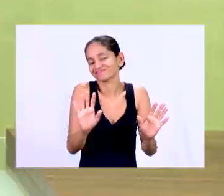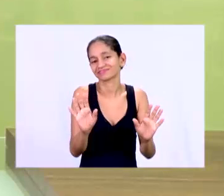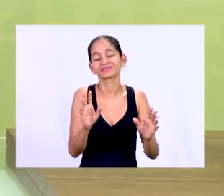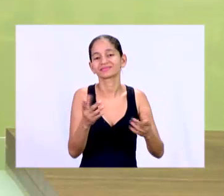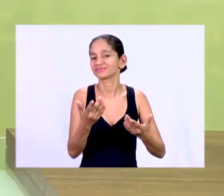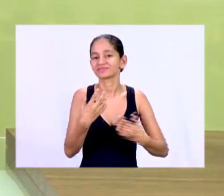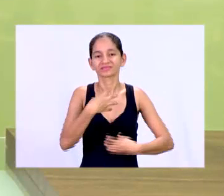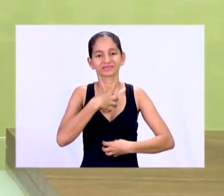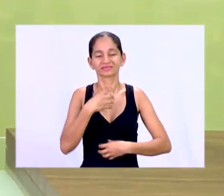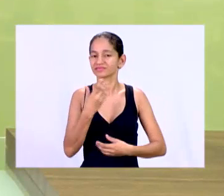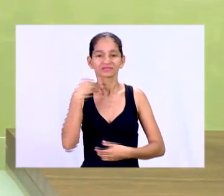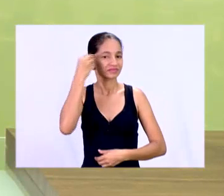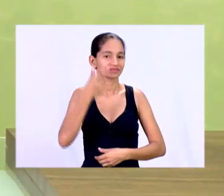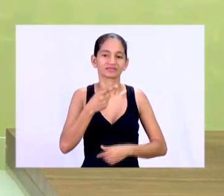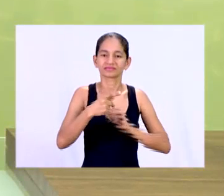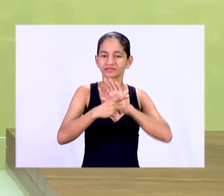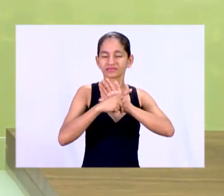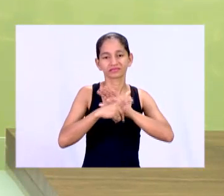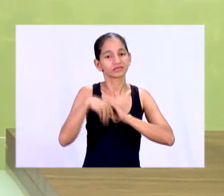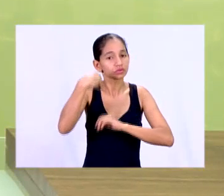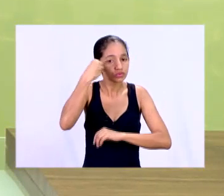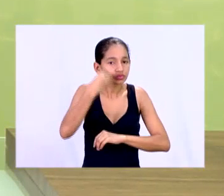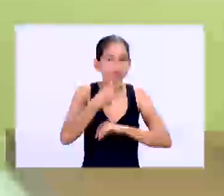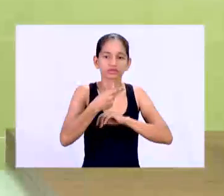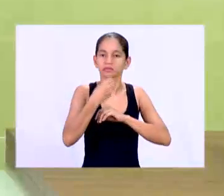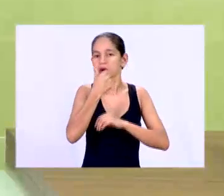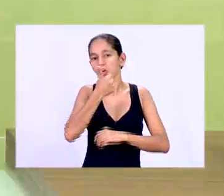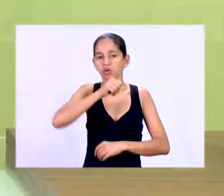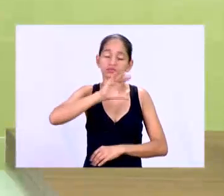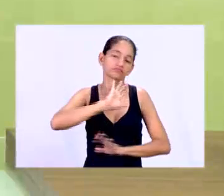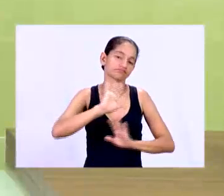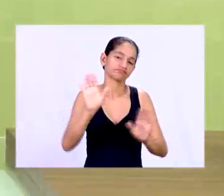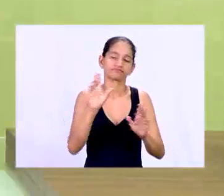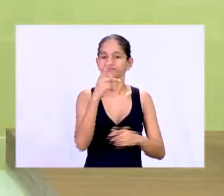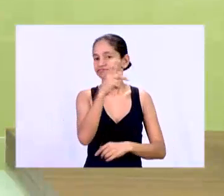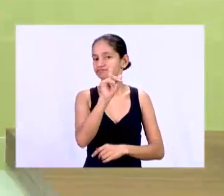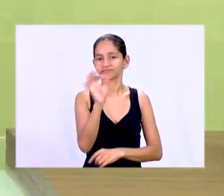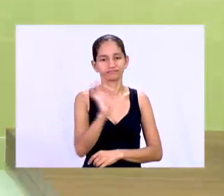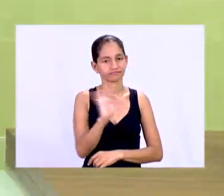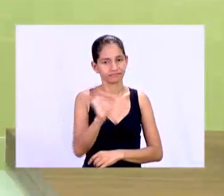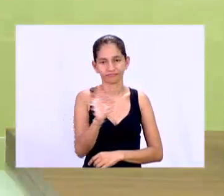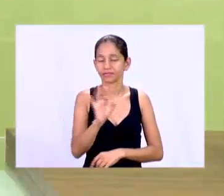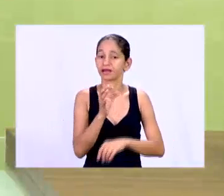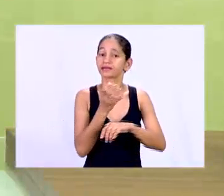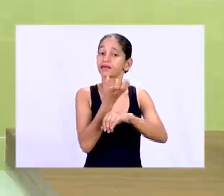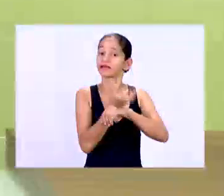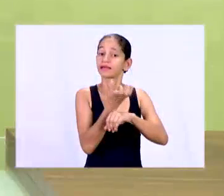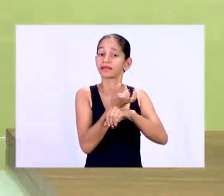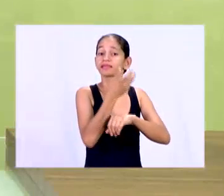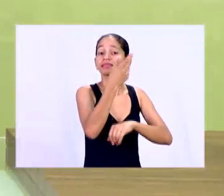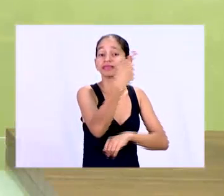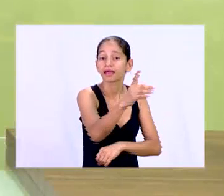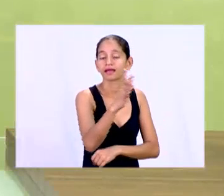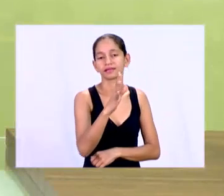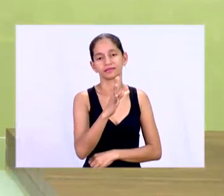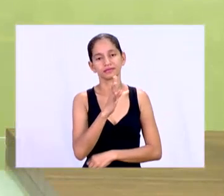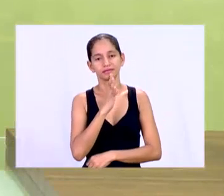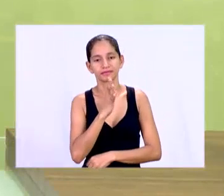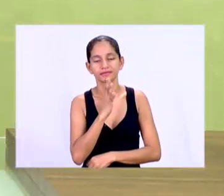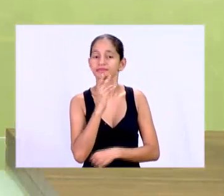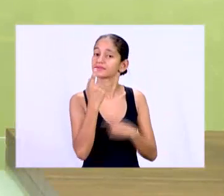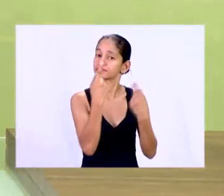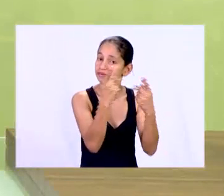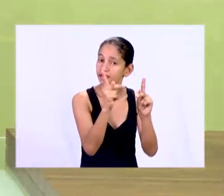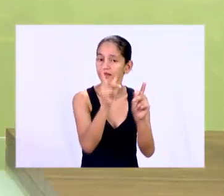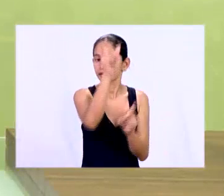aí experiências, nós temos aí conceitos, nós temos aí conteúdos que o outro traz para mim e que eu tenho